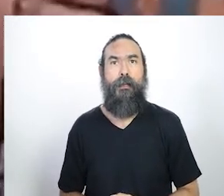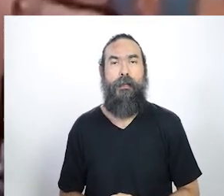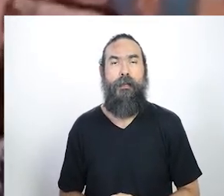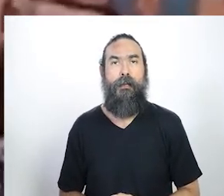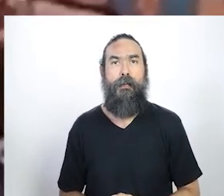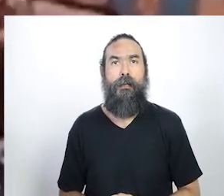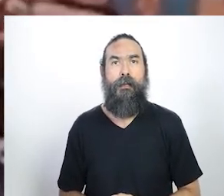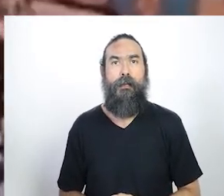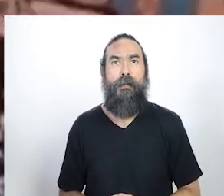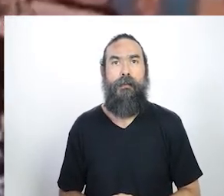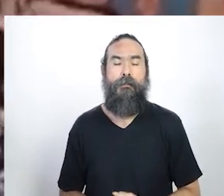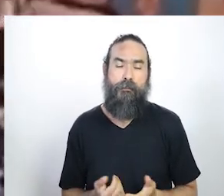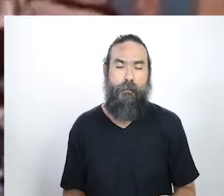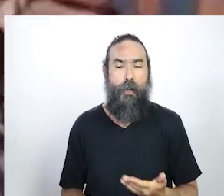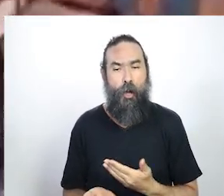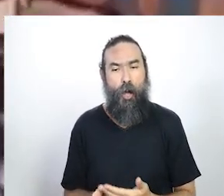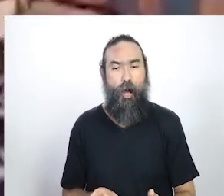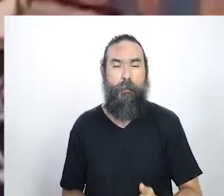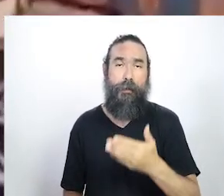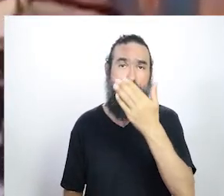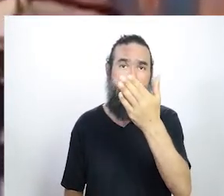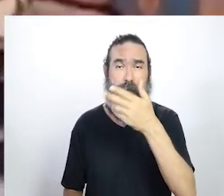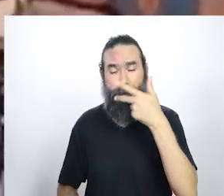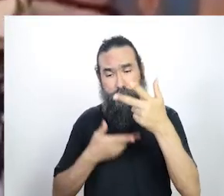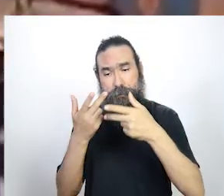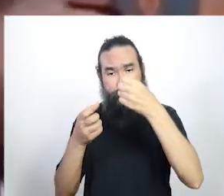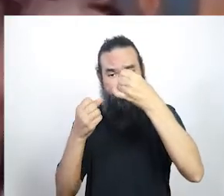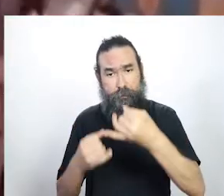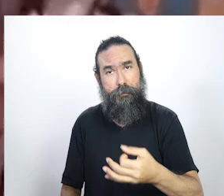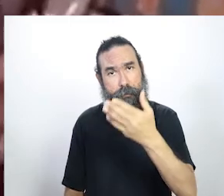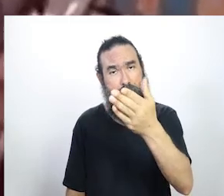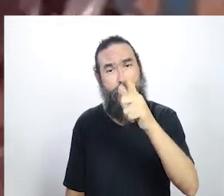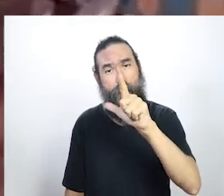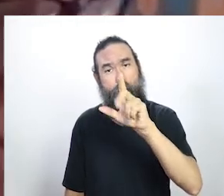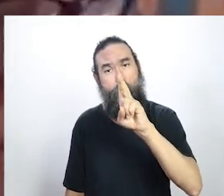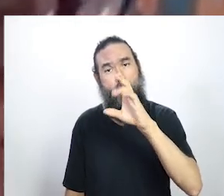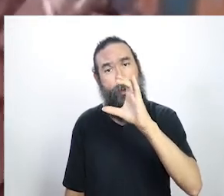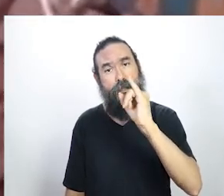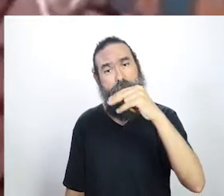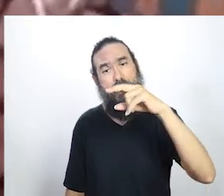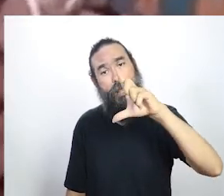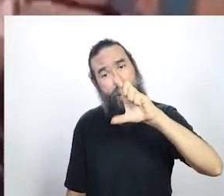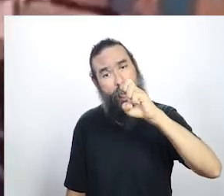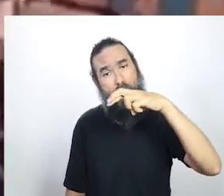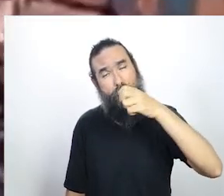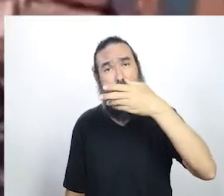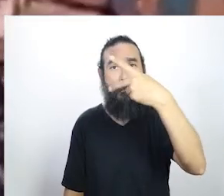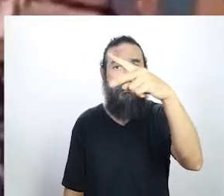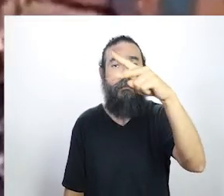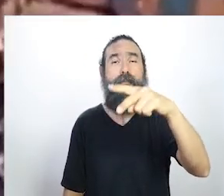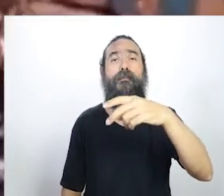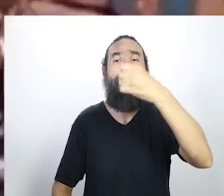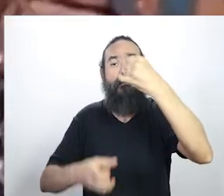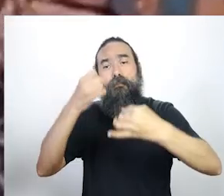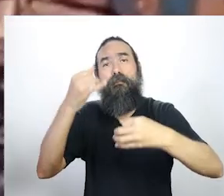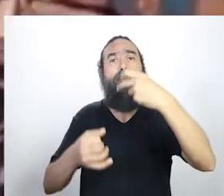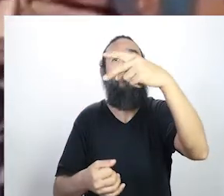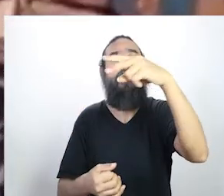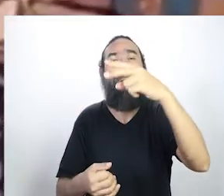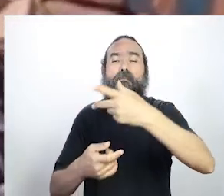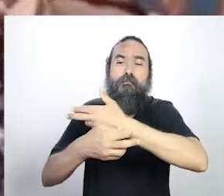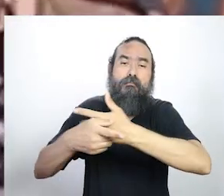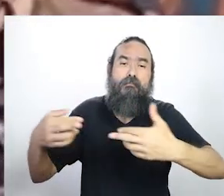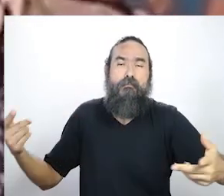Lucilene. Então, a gente começa pela Lucilene. Você se apresenta, Lucilene. Eu deixei os currículos, assim, a maneira como as pessoas se